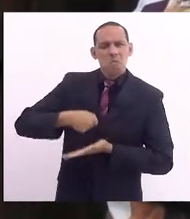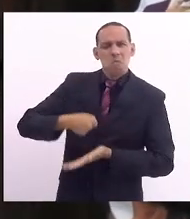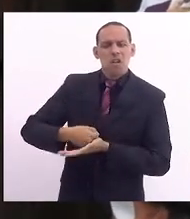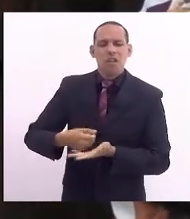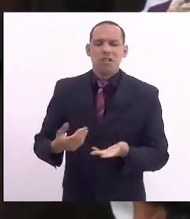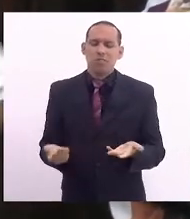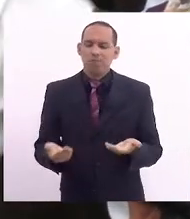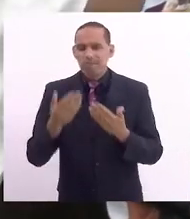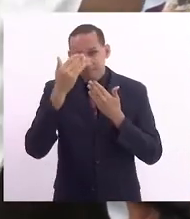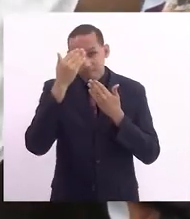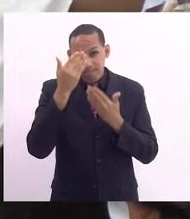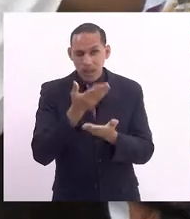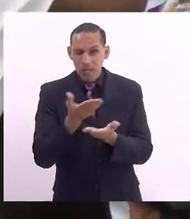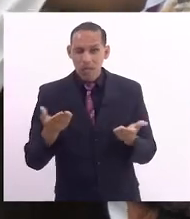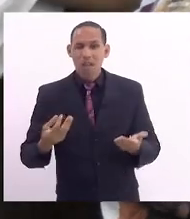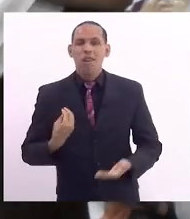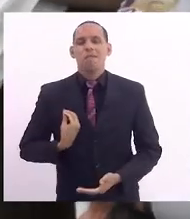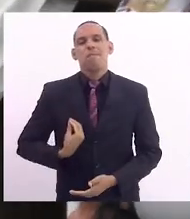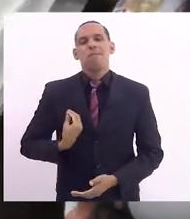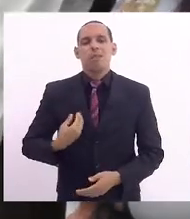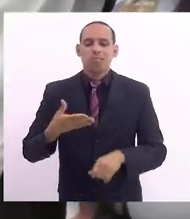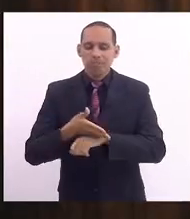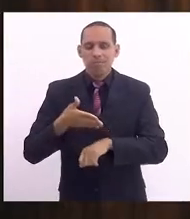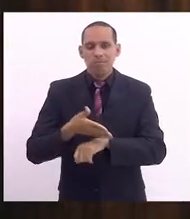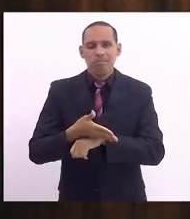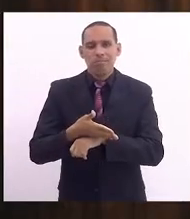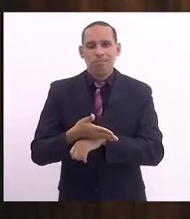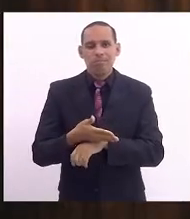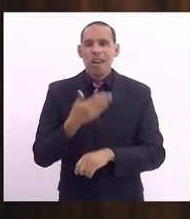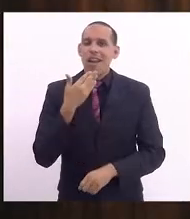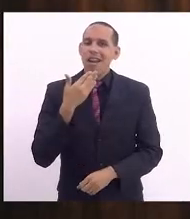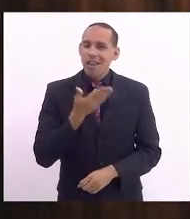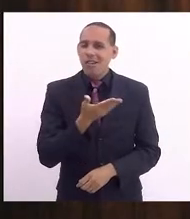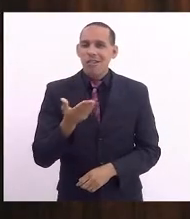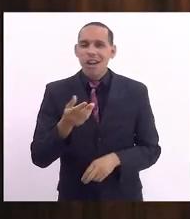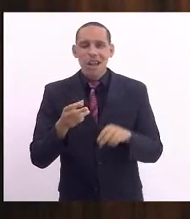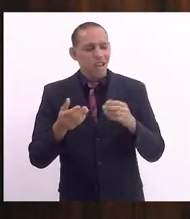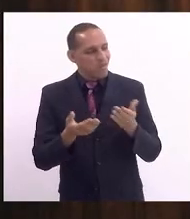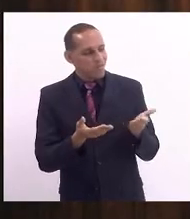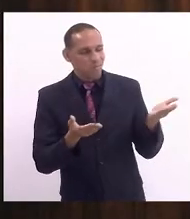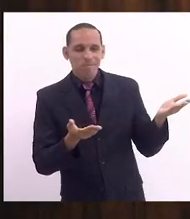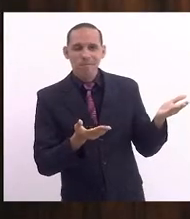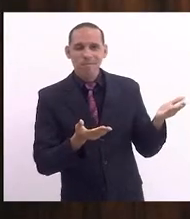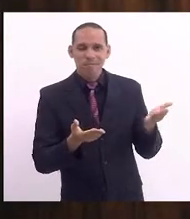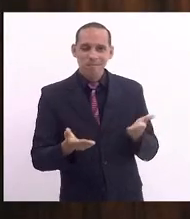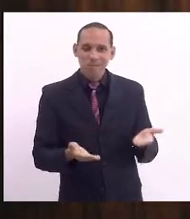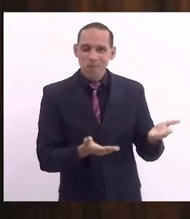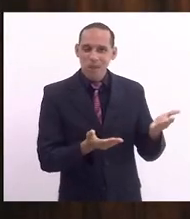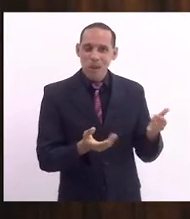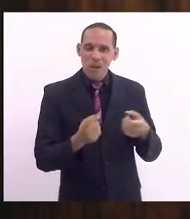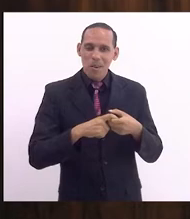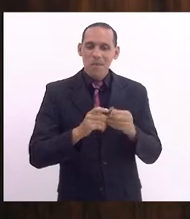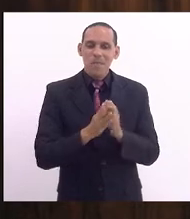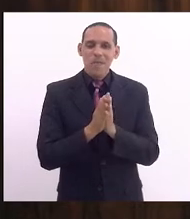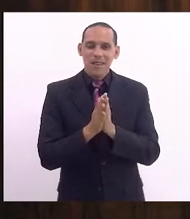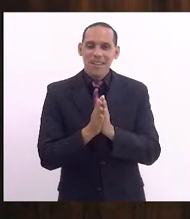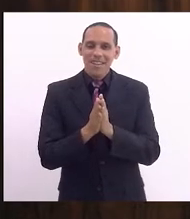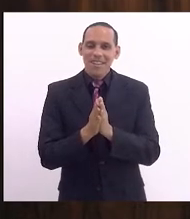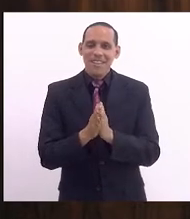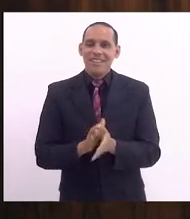Então, agradeço aqui a participação de vocês, peço para que retorne lá para o espaço.